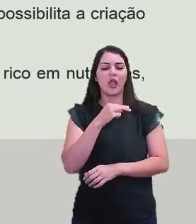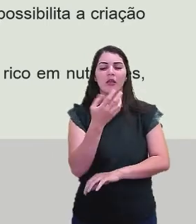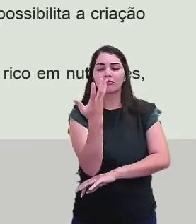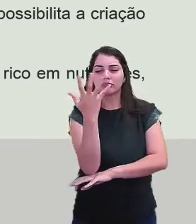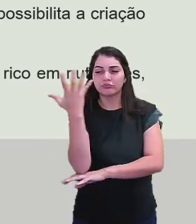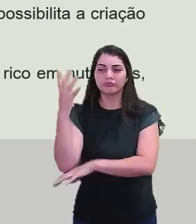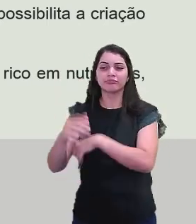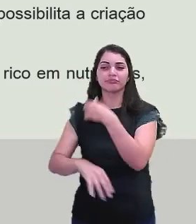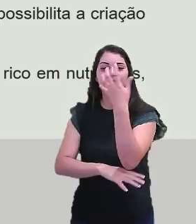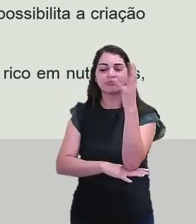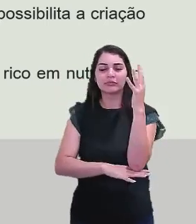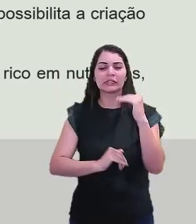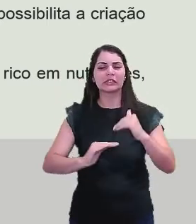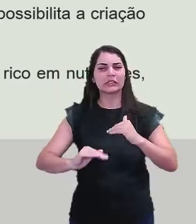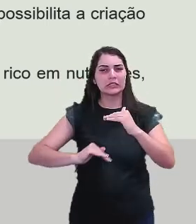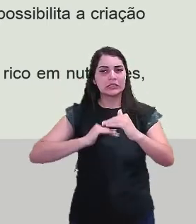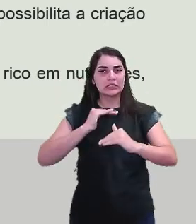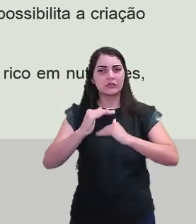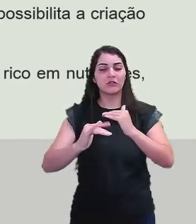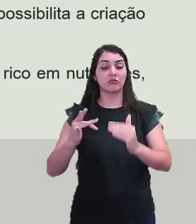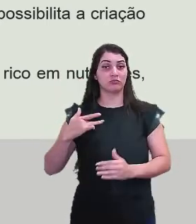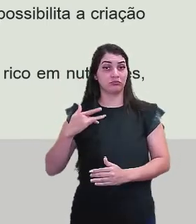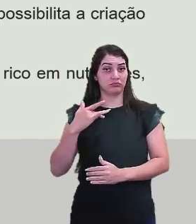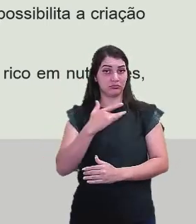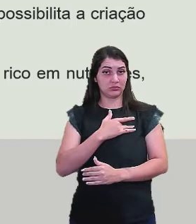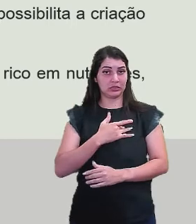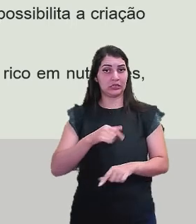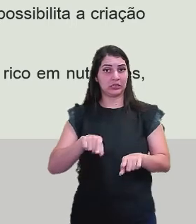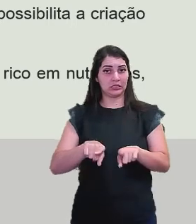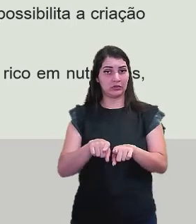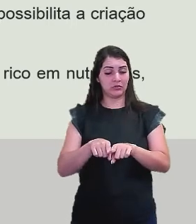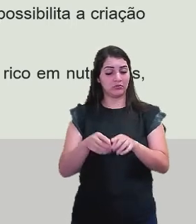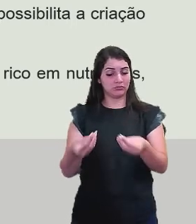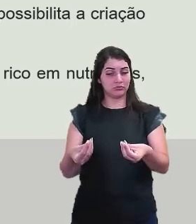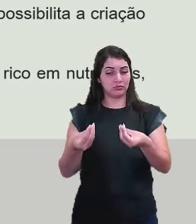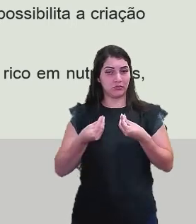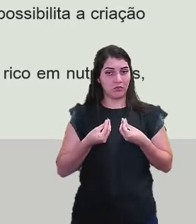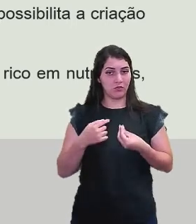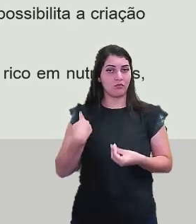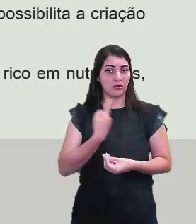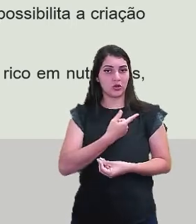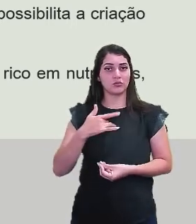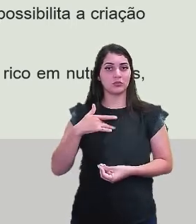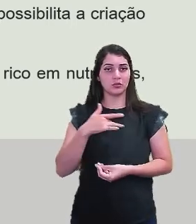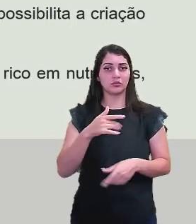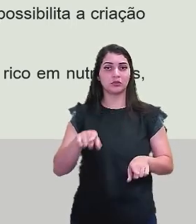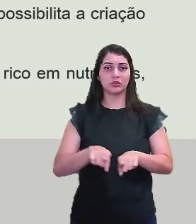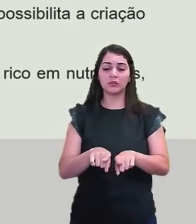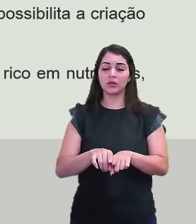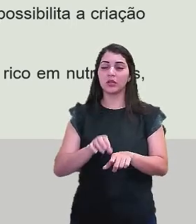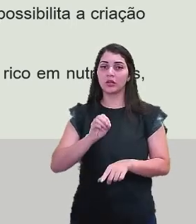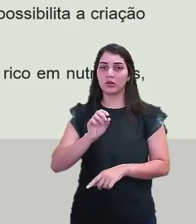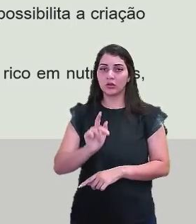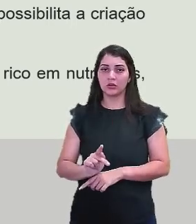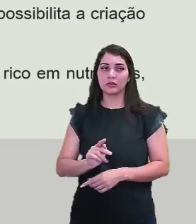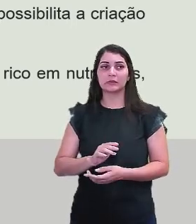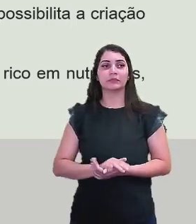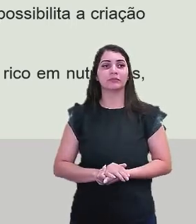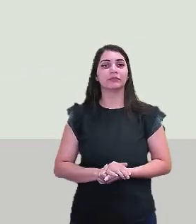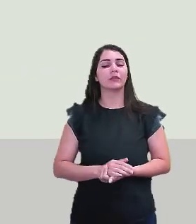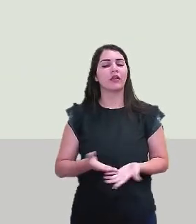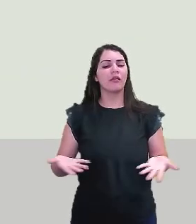elas crescerem e desenvolverem com muita saúde. E que também vai servir para a nossa saúde também, tá bom? Então, e aí foi a